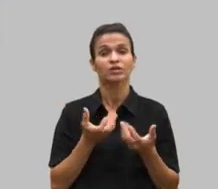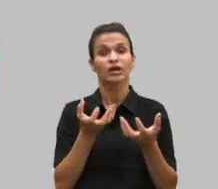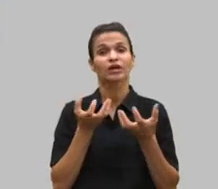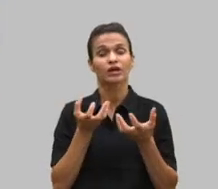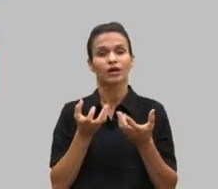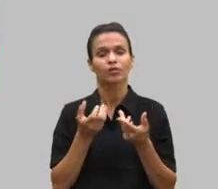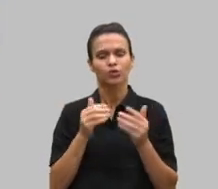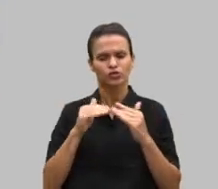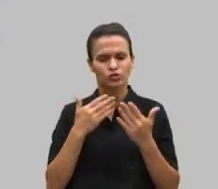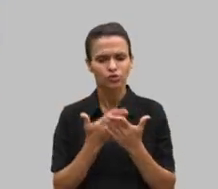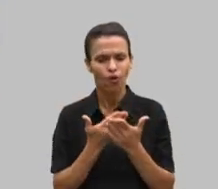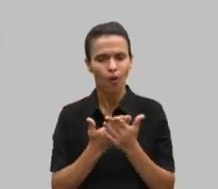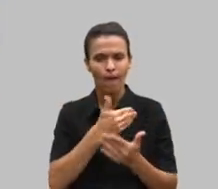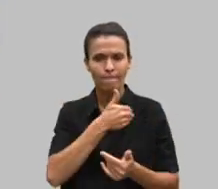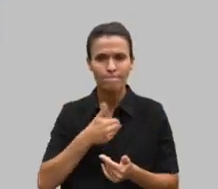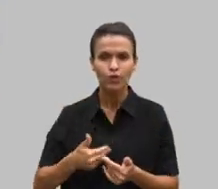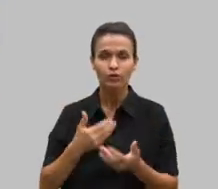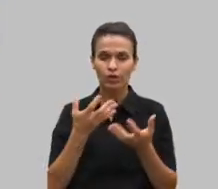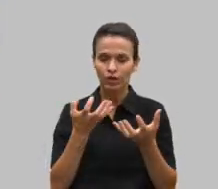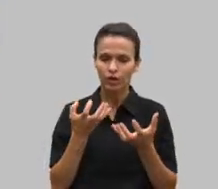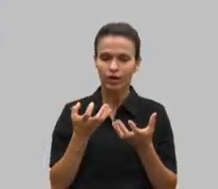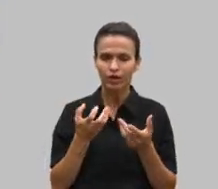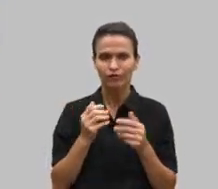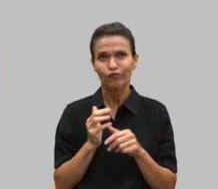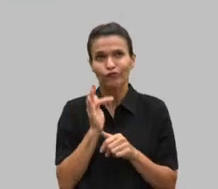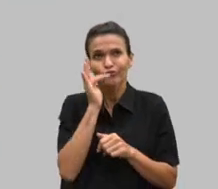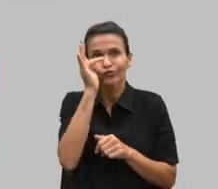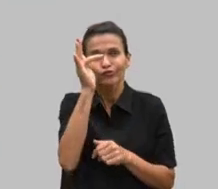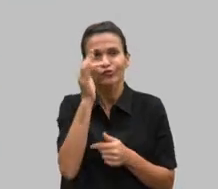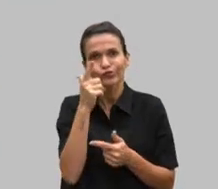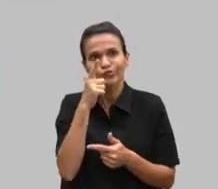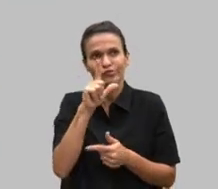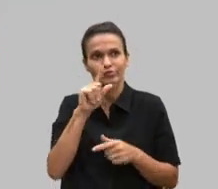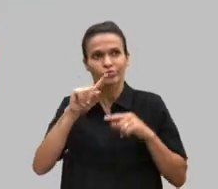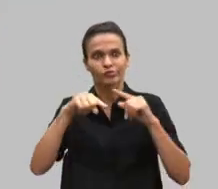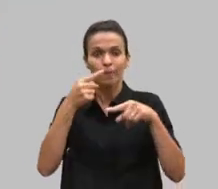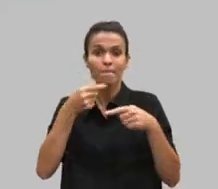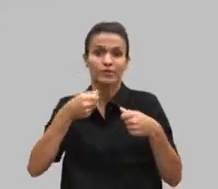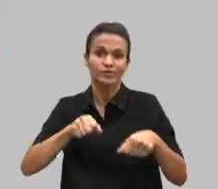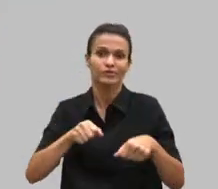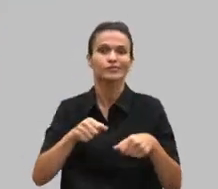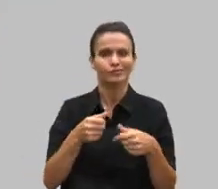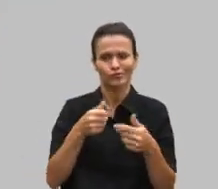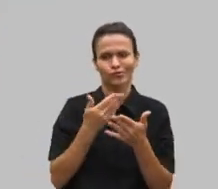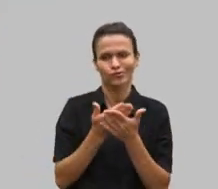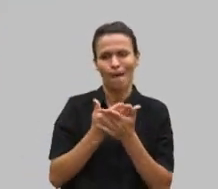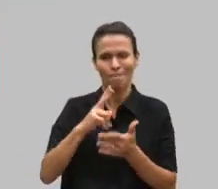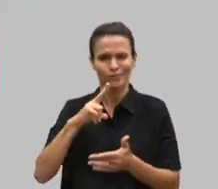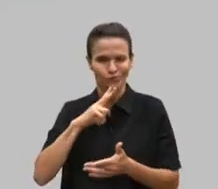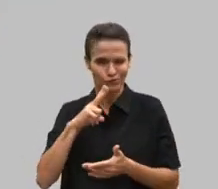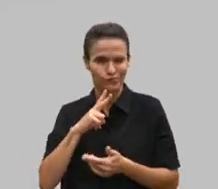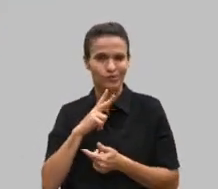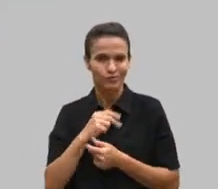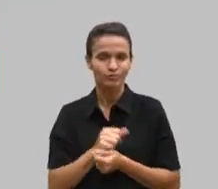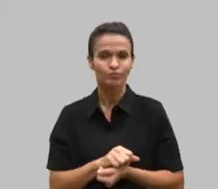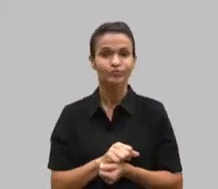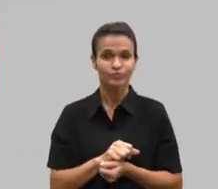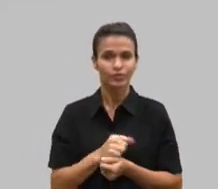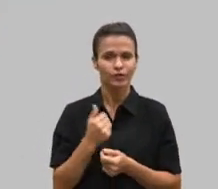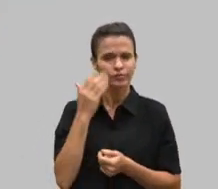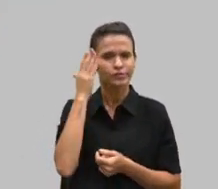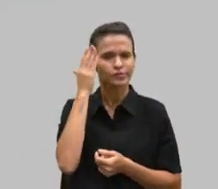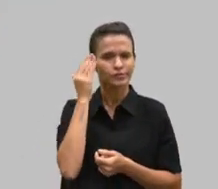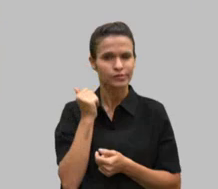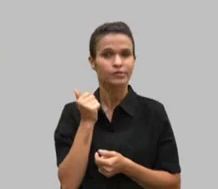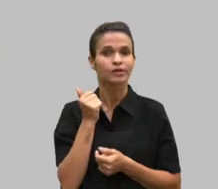pública e quiser ser alguém na vida você vai ter que estudar por conta própria eu passo por isso e eu sei como é difícil então